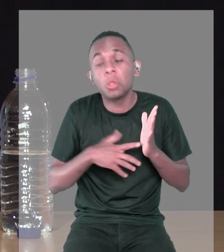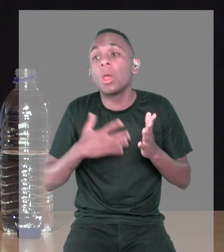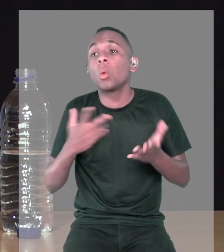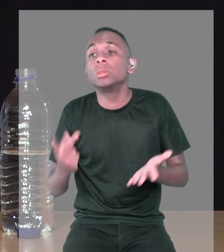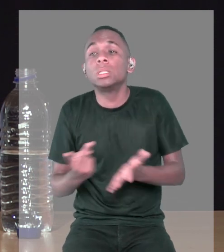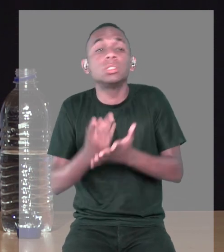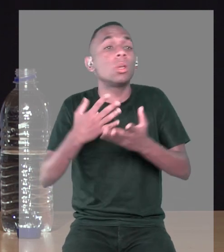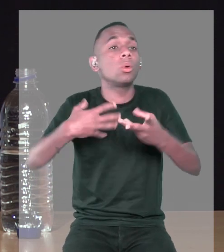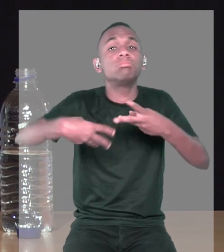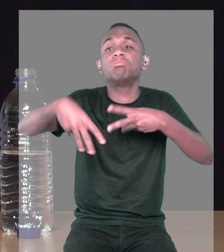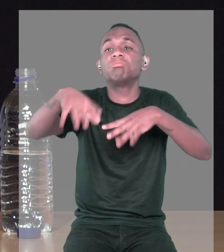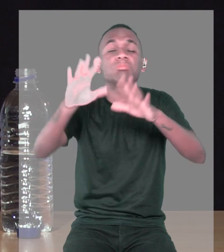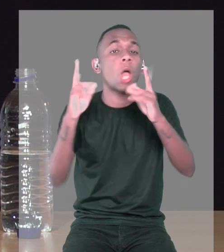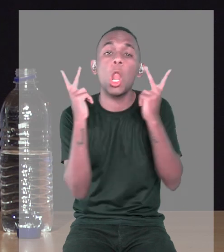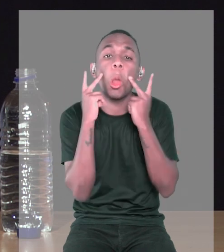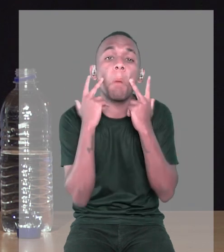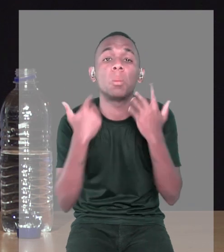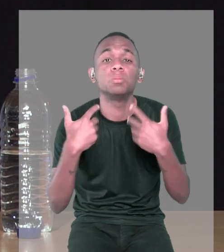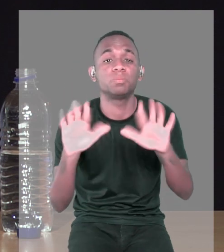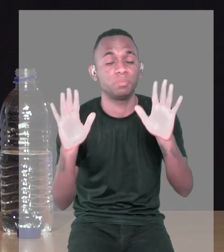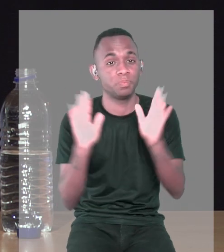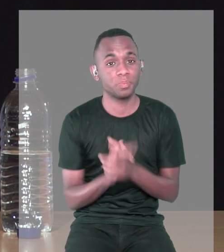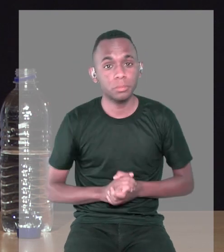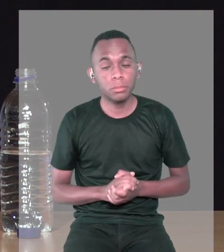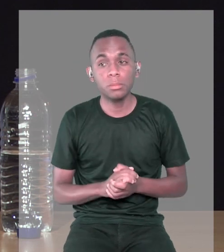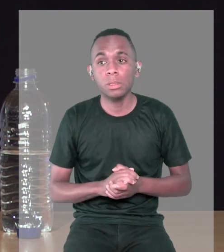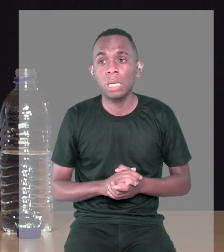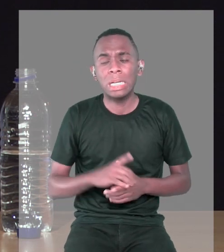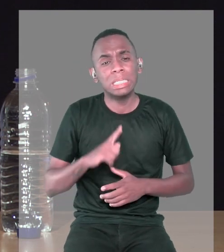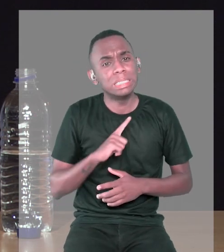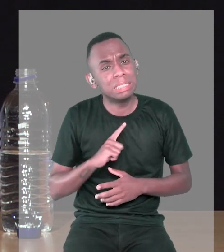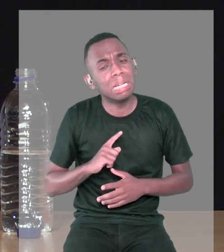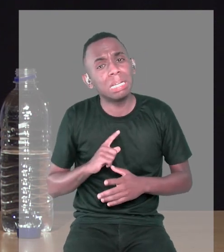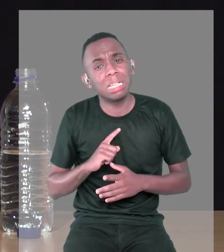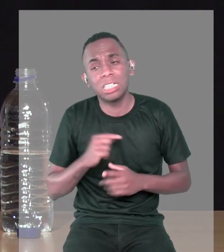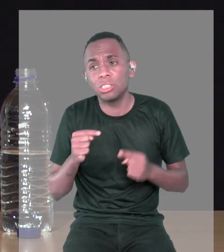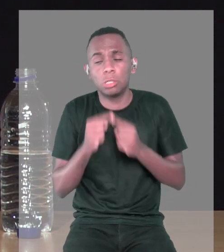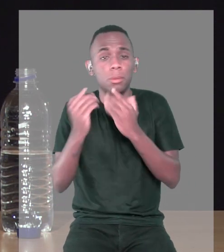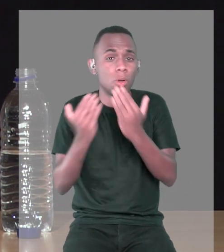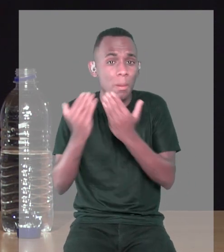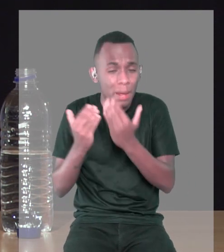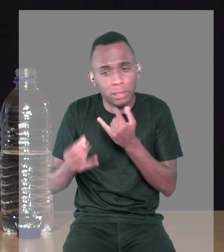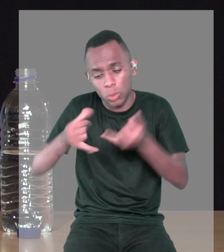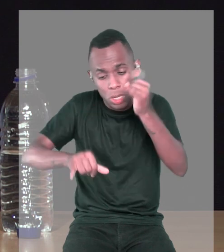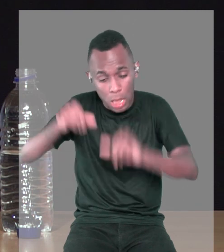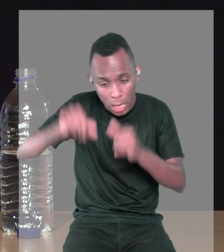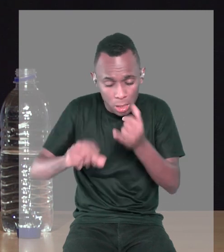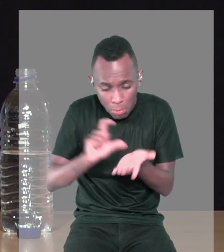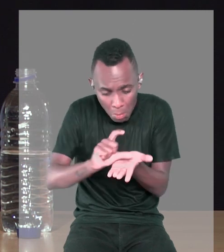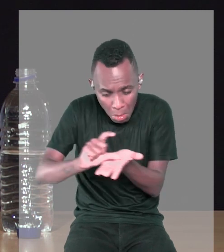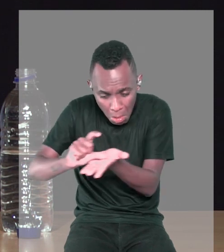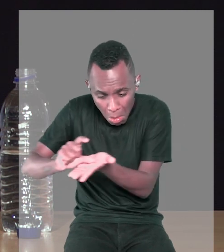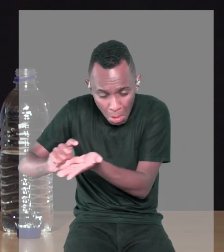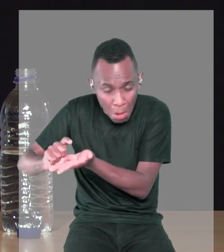o acaso gira nas mãos de um caleidoscópio. Nele cintilam bilhões de vidrinhos coloridos e,